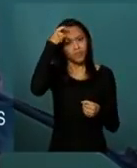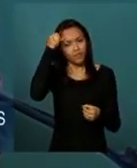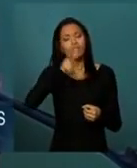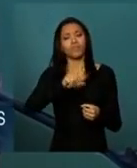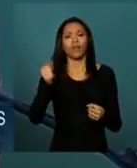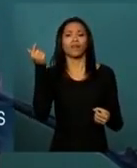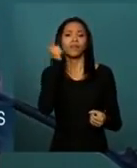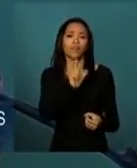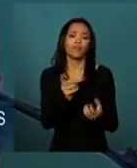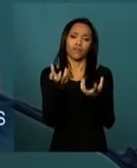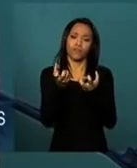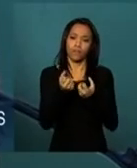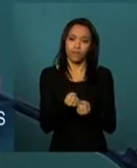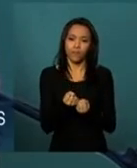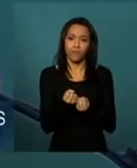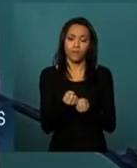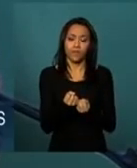o PAC